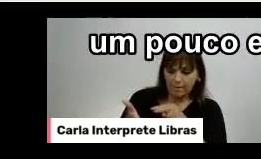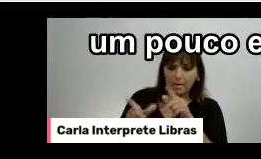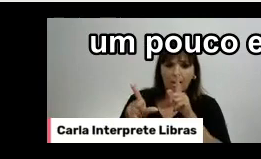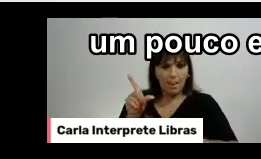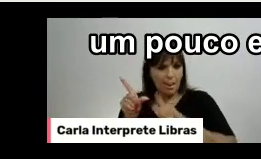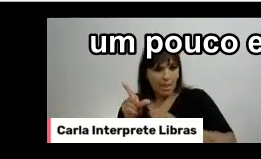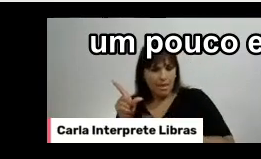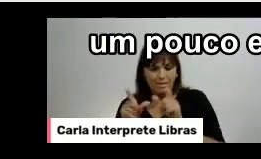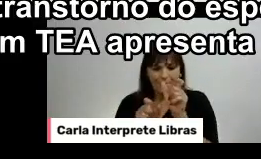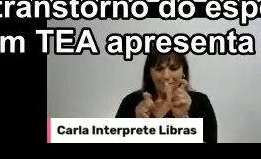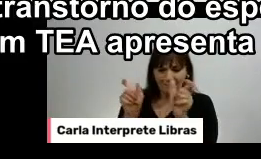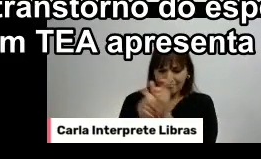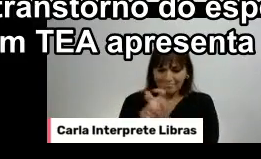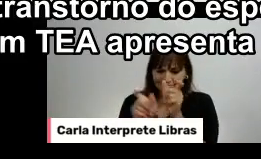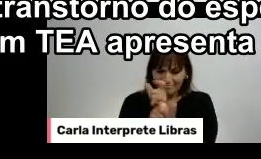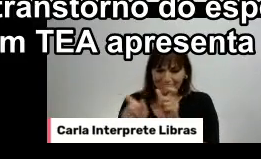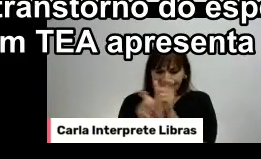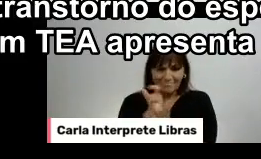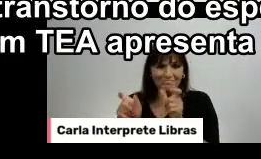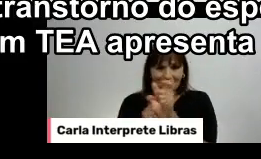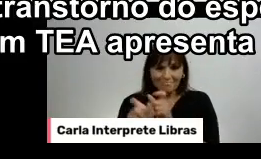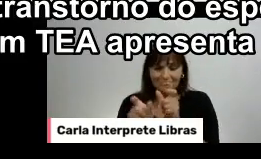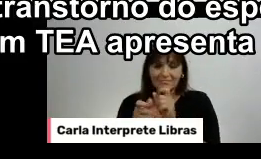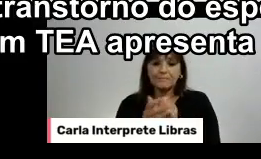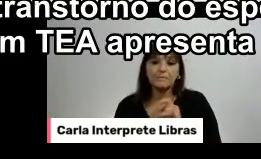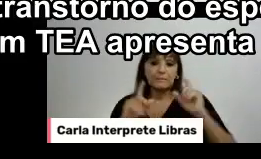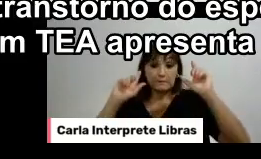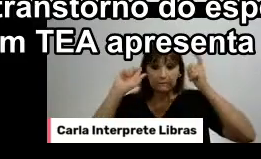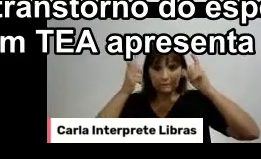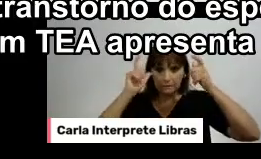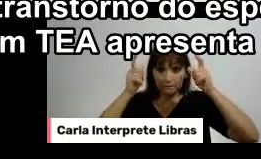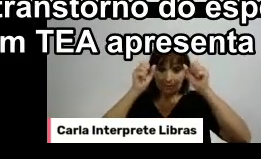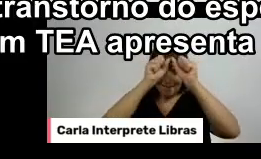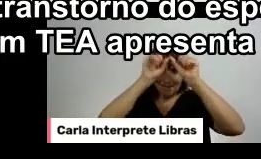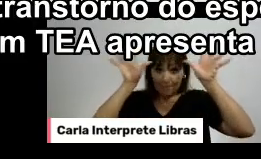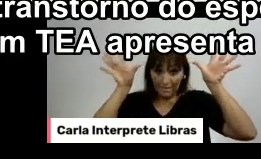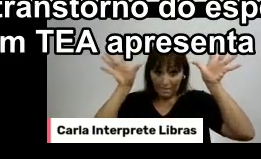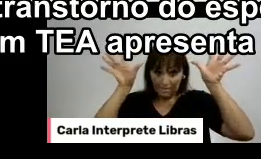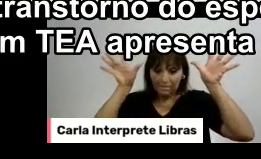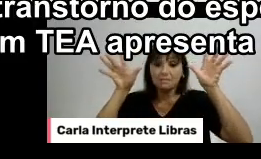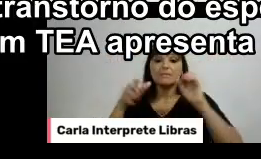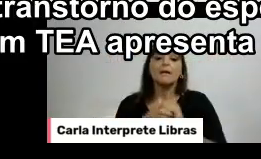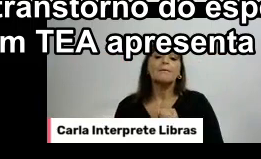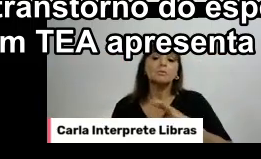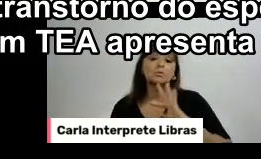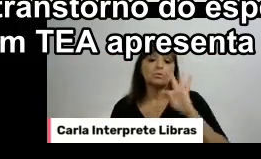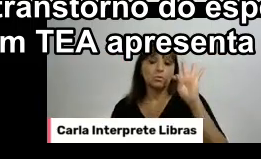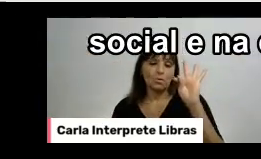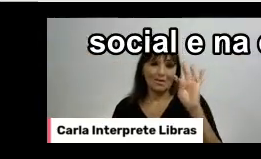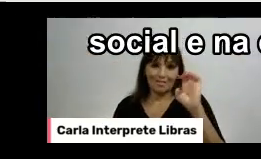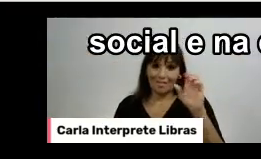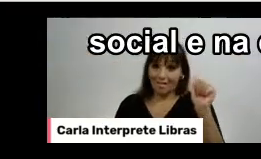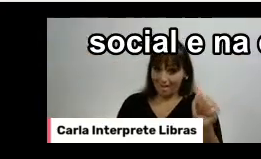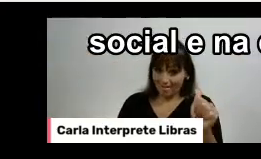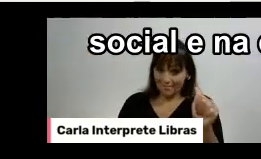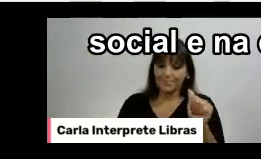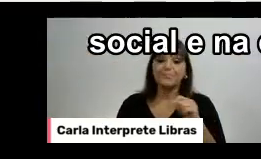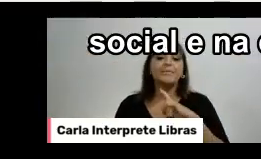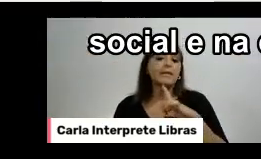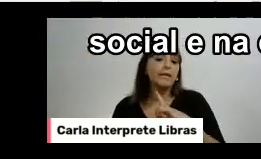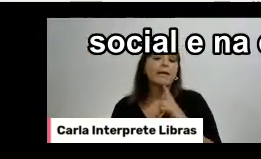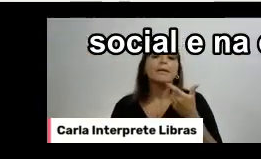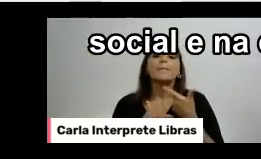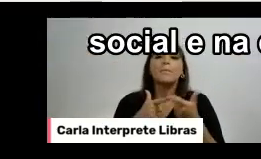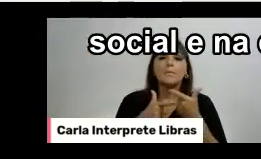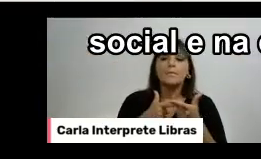pouco embaralhada. Transtorno do espectro autista. A pessoa com TEA apresenta prejuízos na interação social e